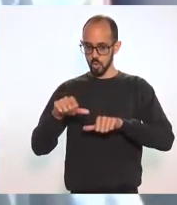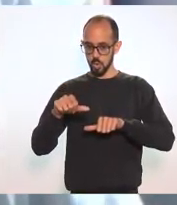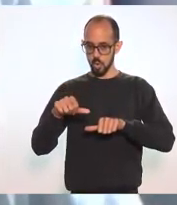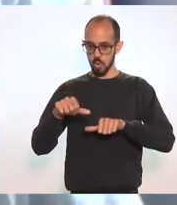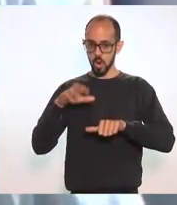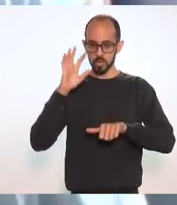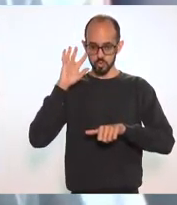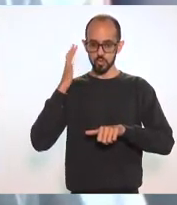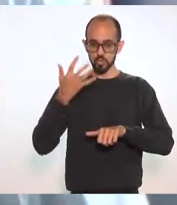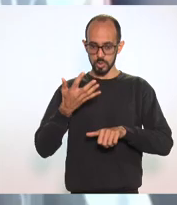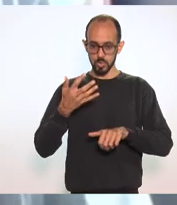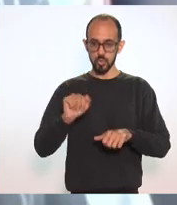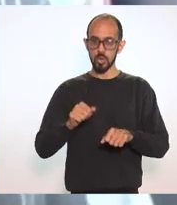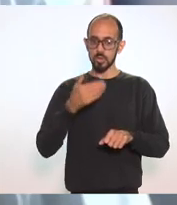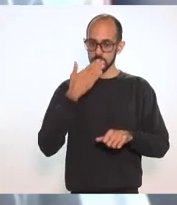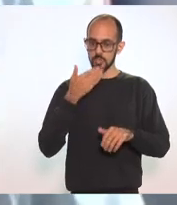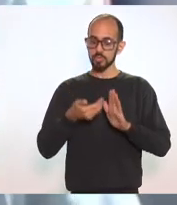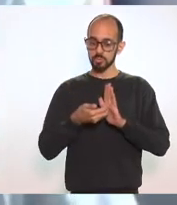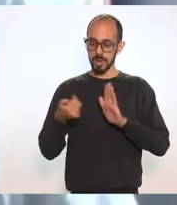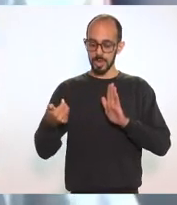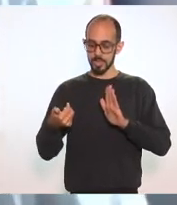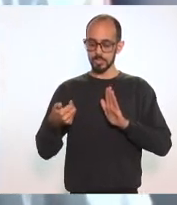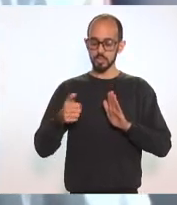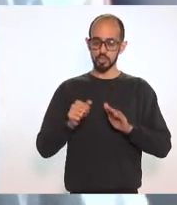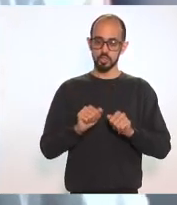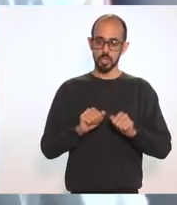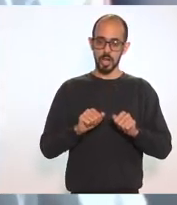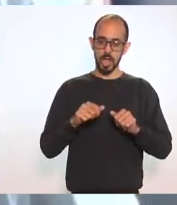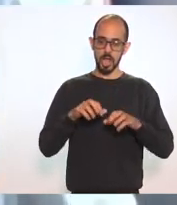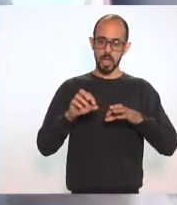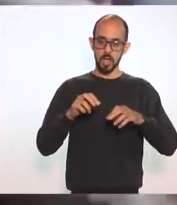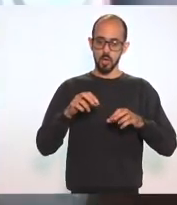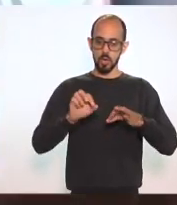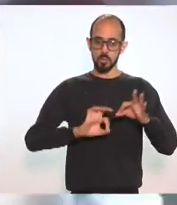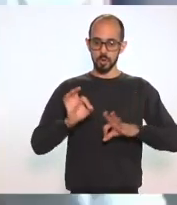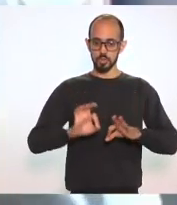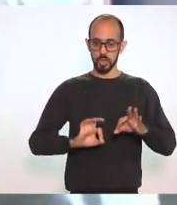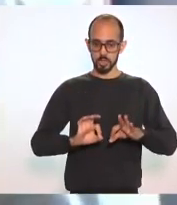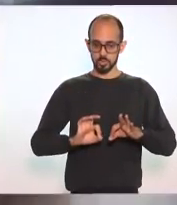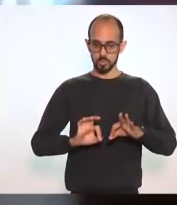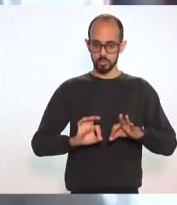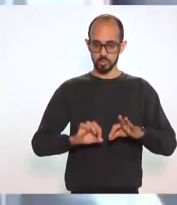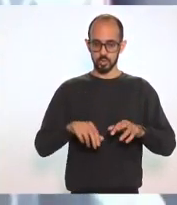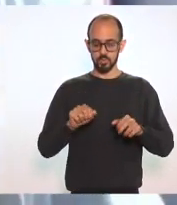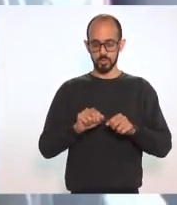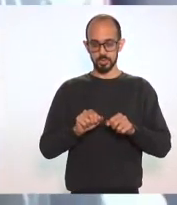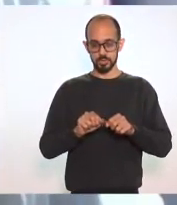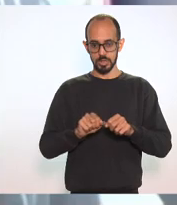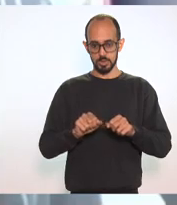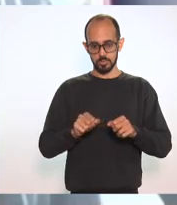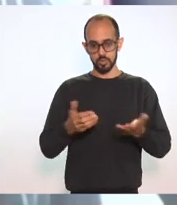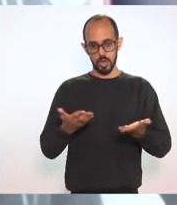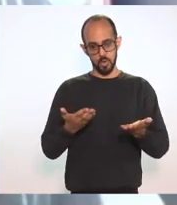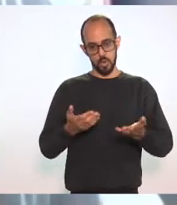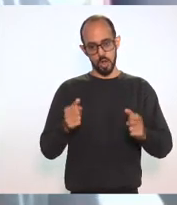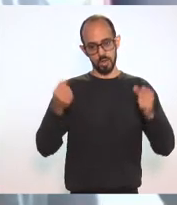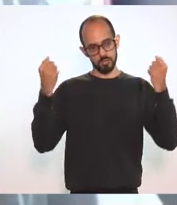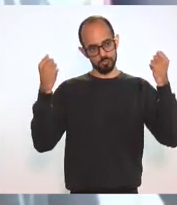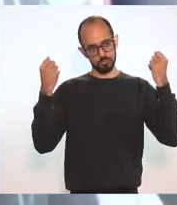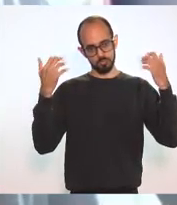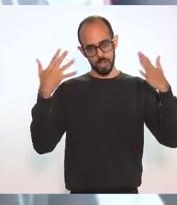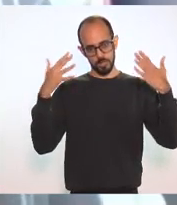nós pedimos para retirar esse projeto de resolução e fazemos de público aqui o reconhecimento dessa